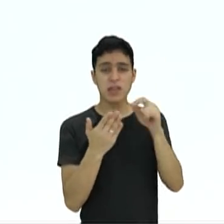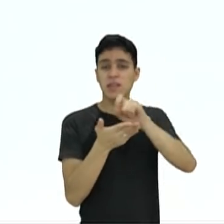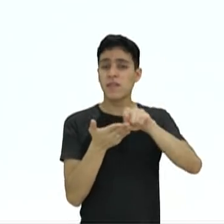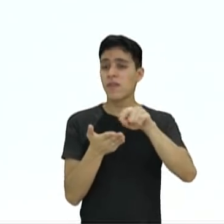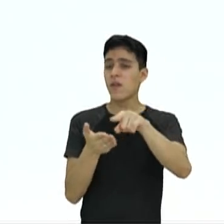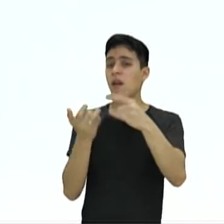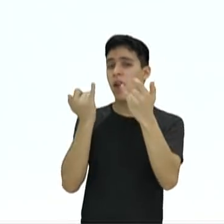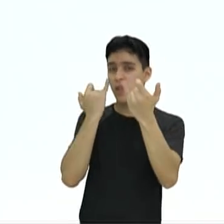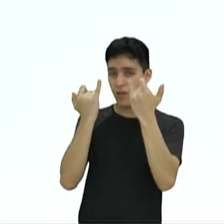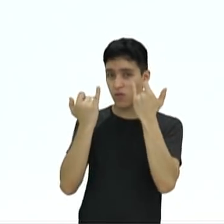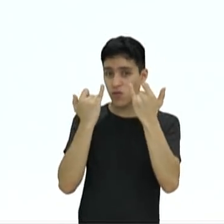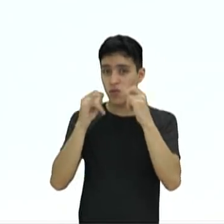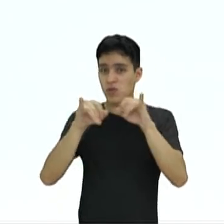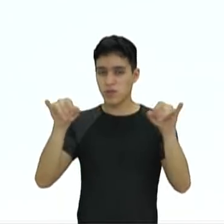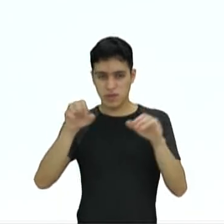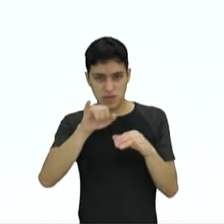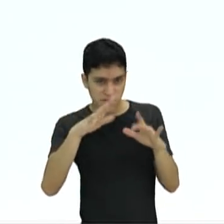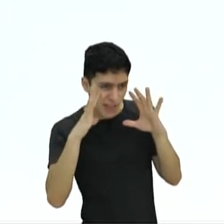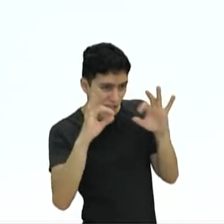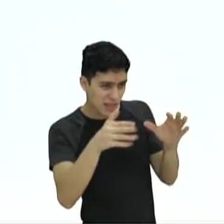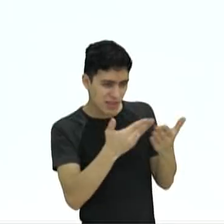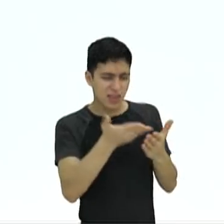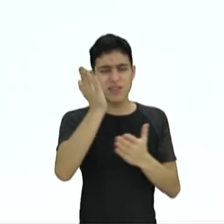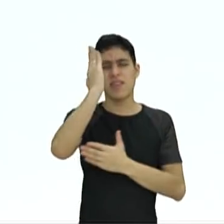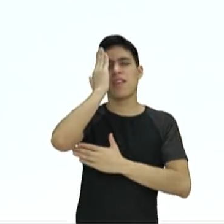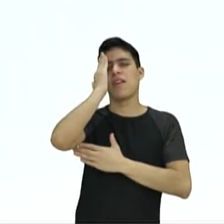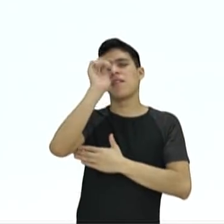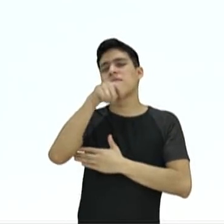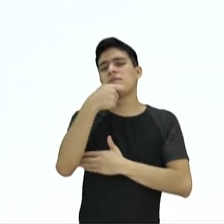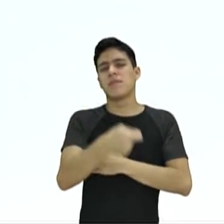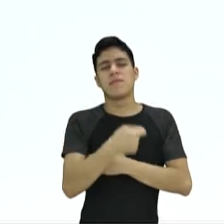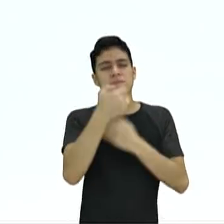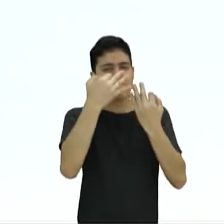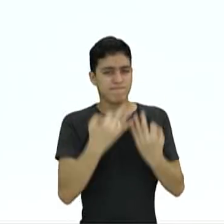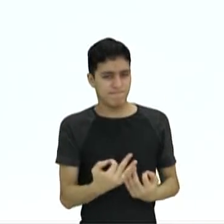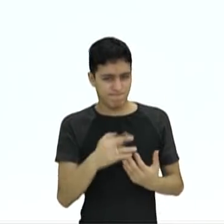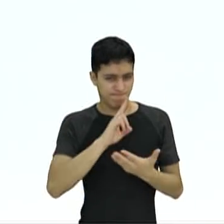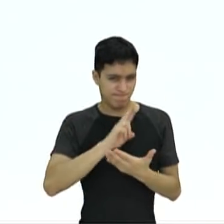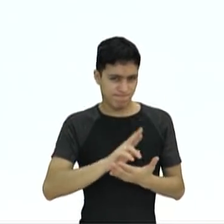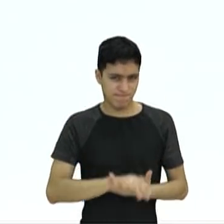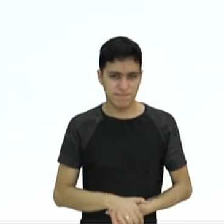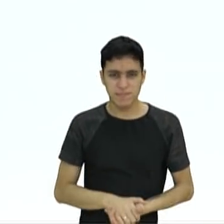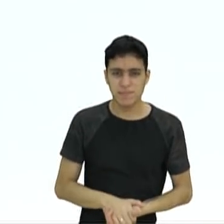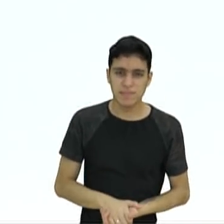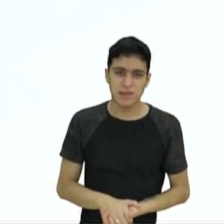está atento, está ligado na aula, já sabe qual é a alternativa, então responda.